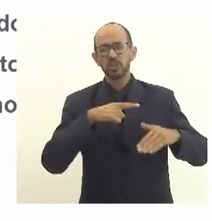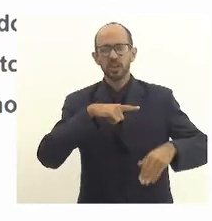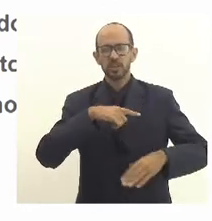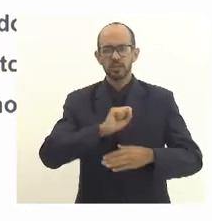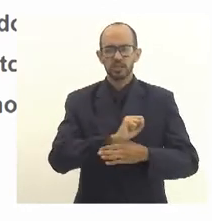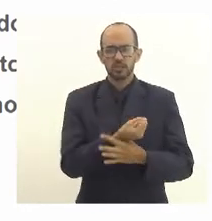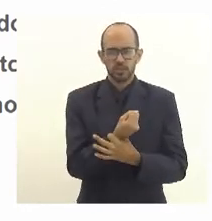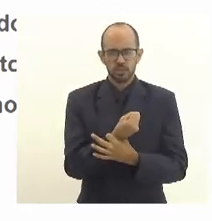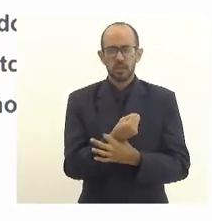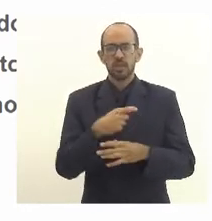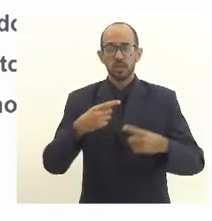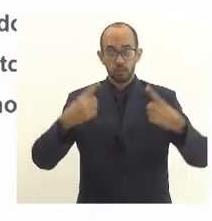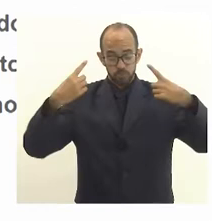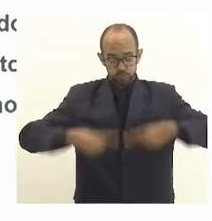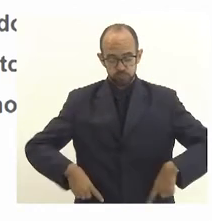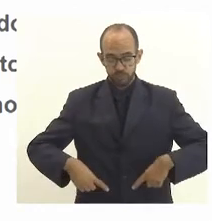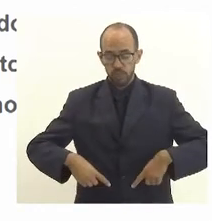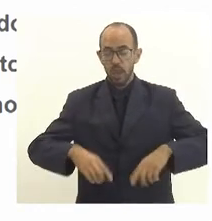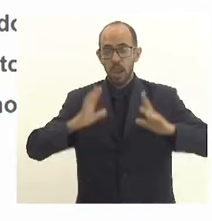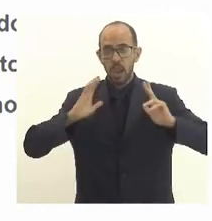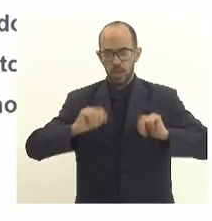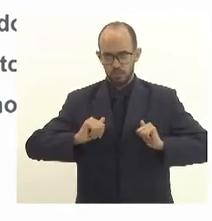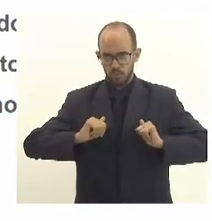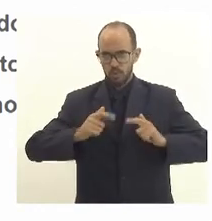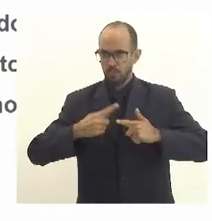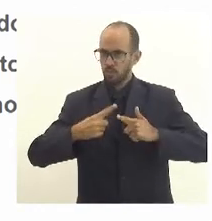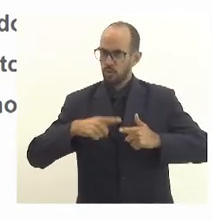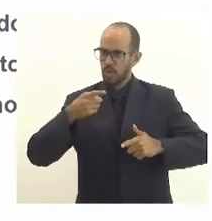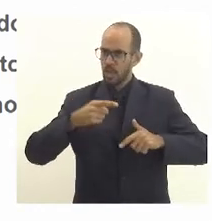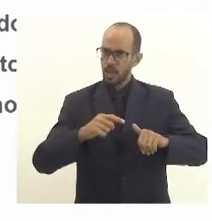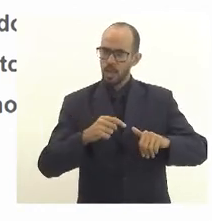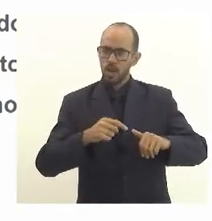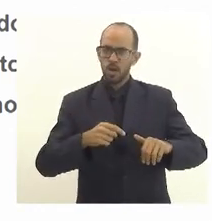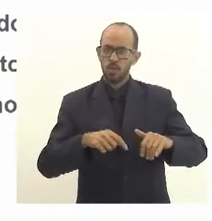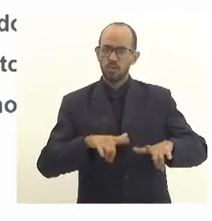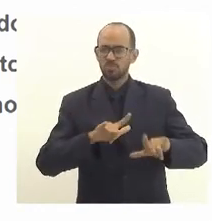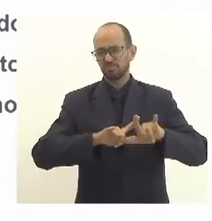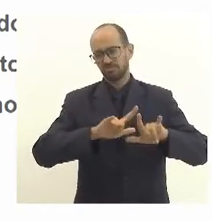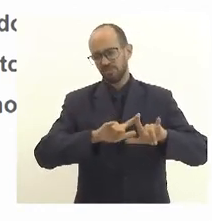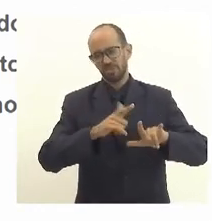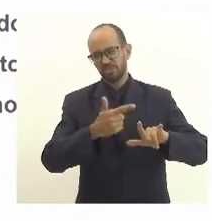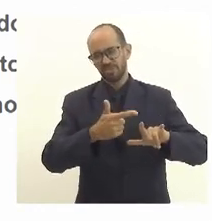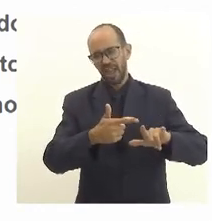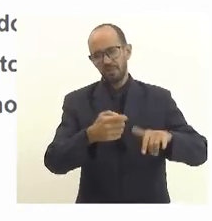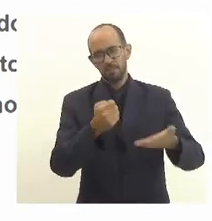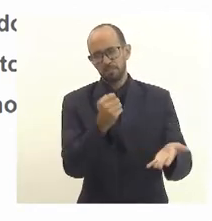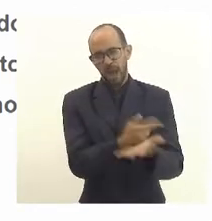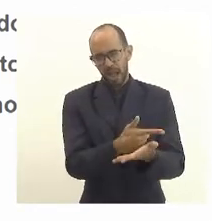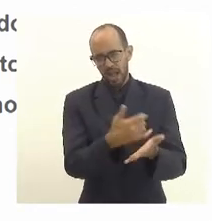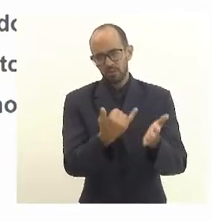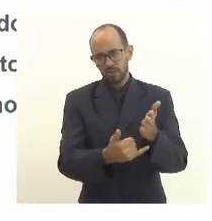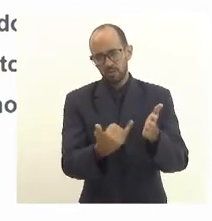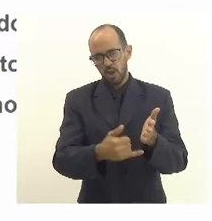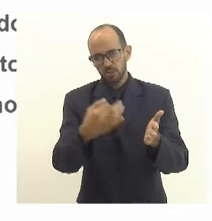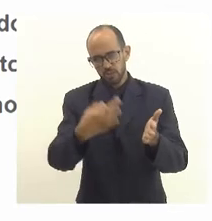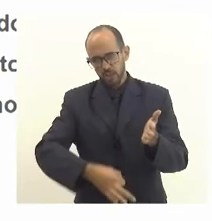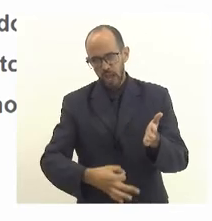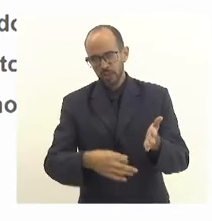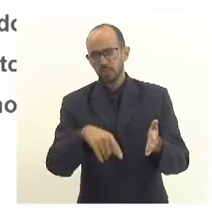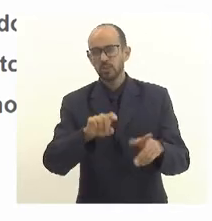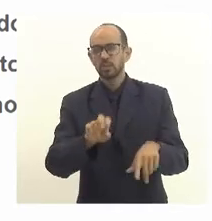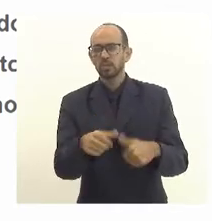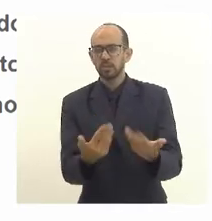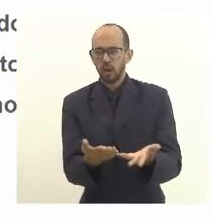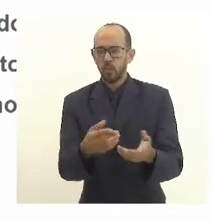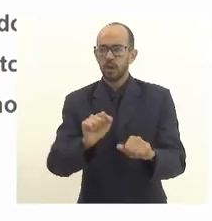competição limpa, né? Porque o clandestino ele não paga as taxas corretas, né? E as alternativas que a gente vê aí de enterramento,